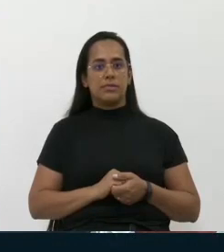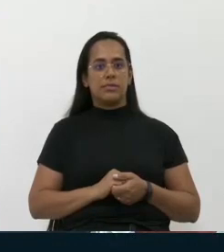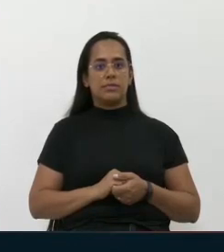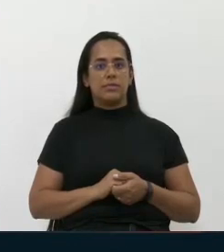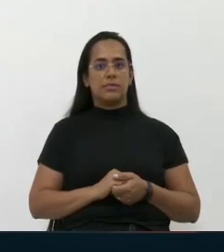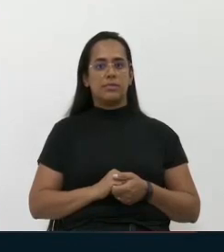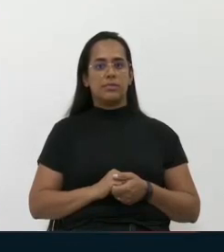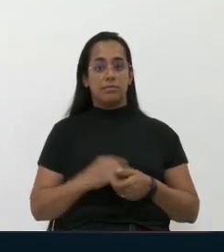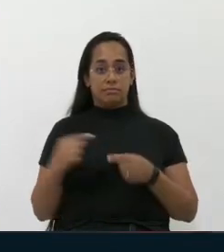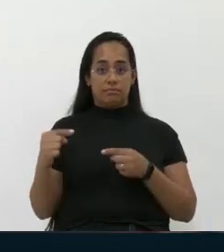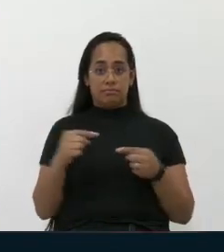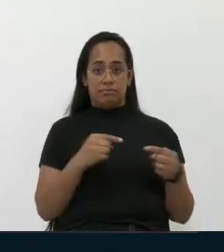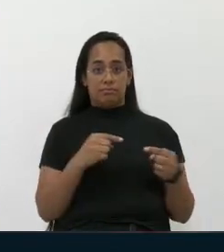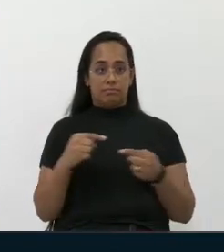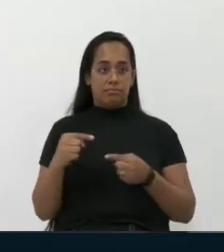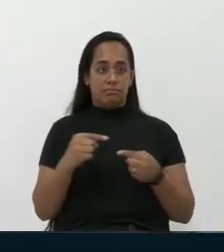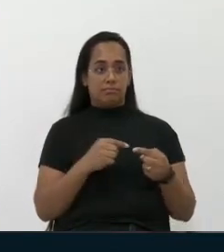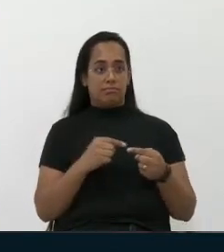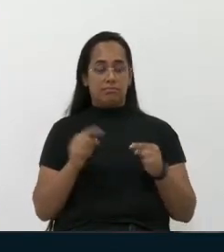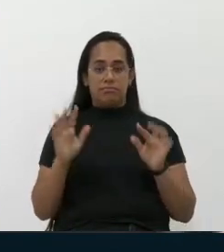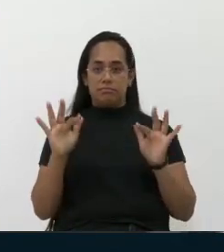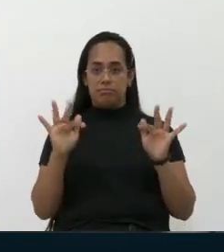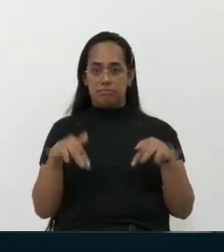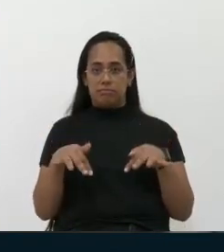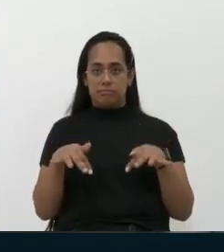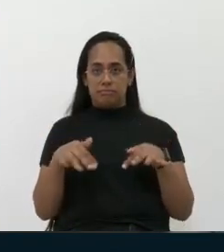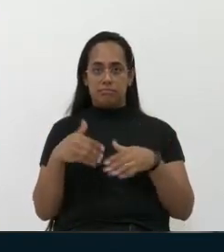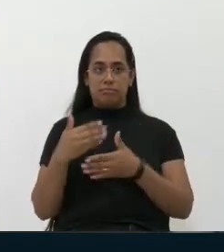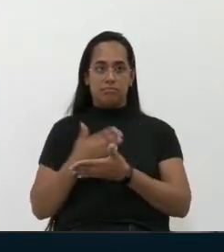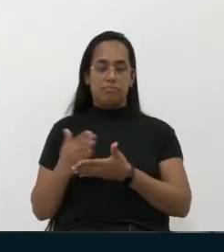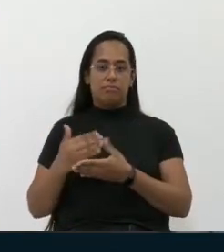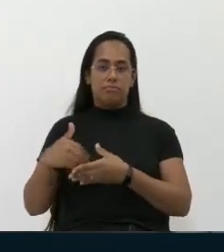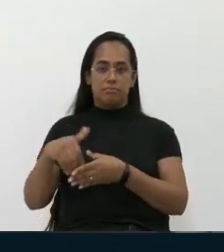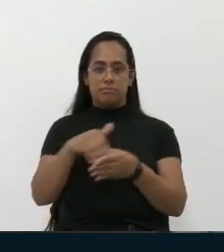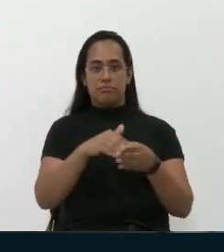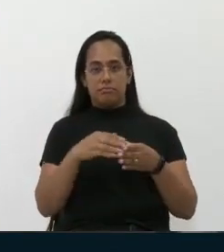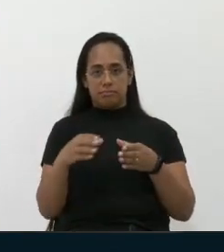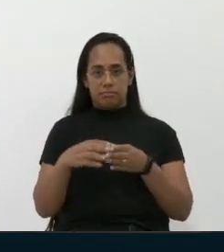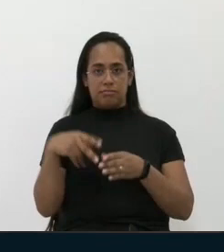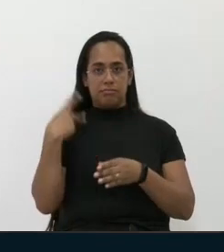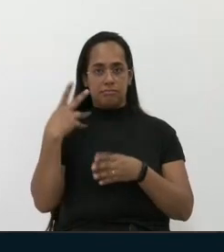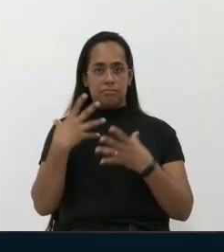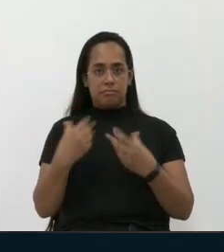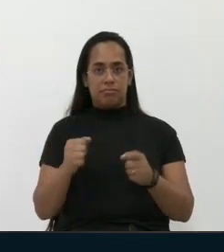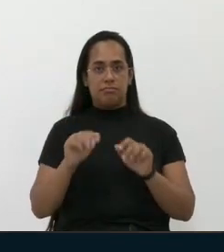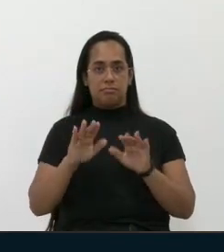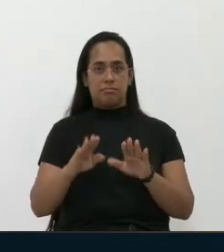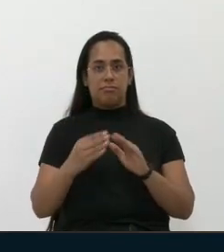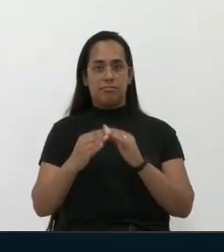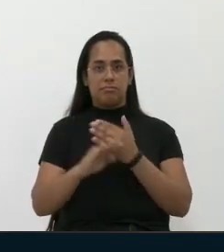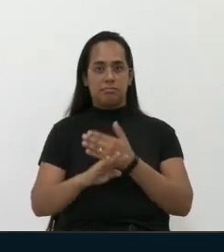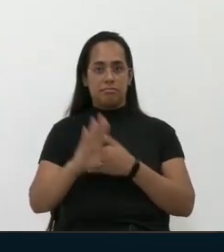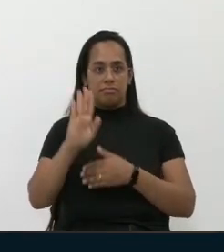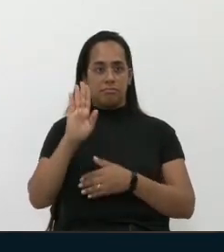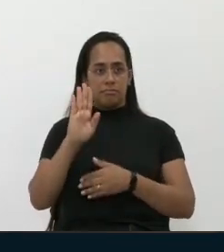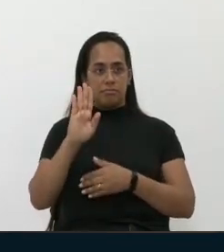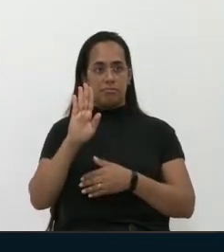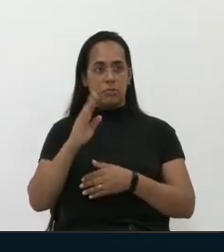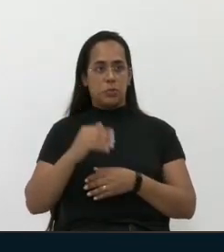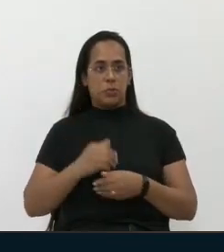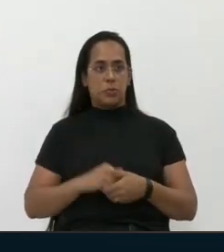Em discussão? Encerrada a discussão e votação. Os vereadores favoráveis permaneçam como estão e os contrários se